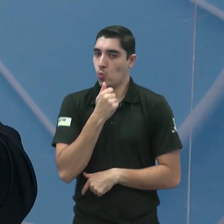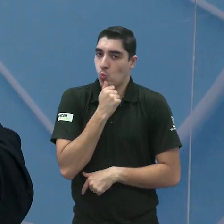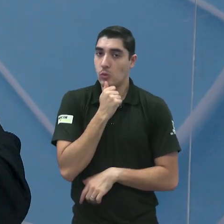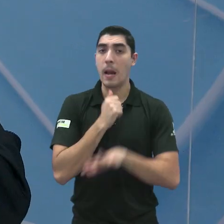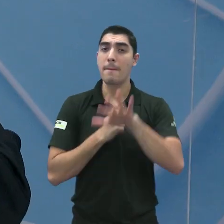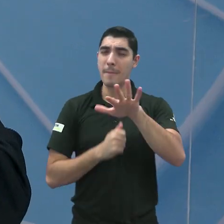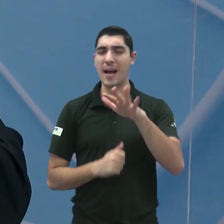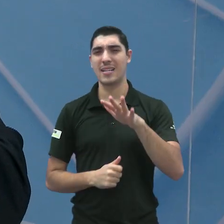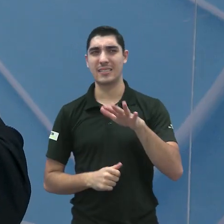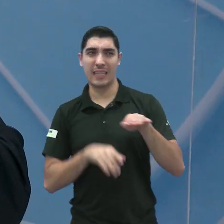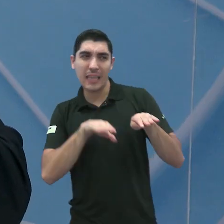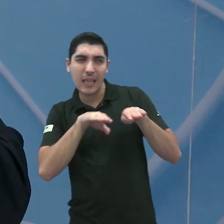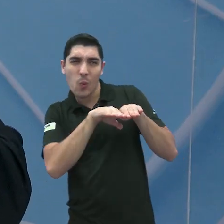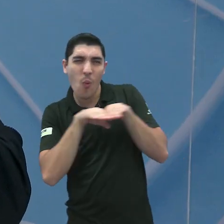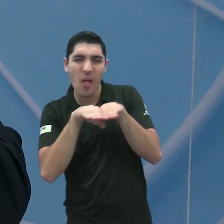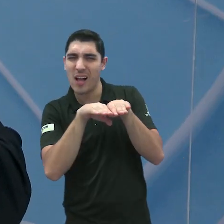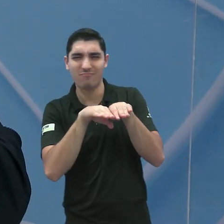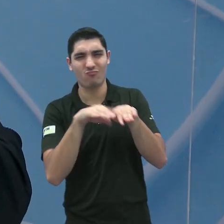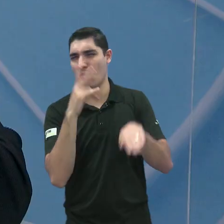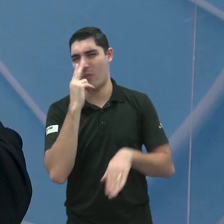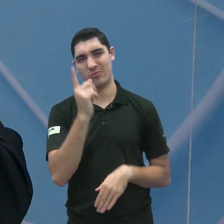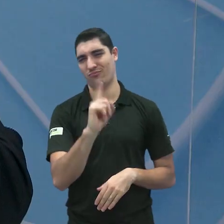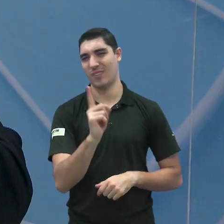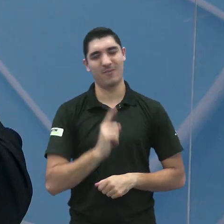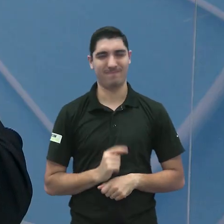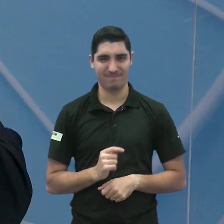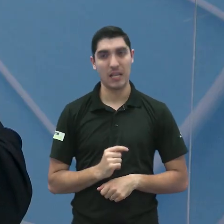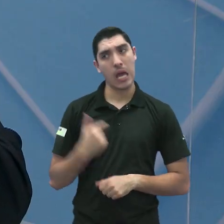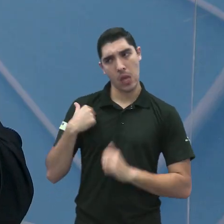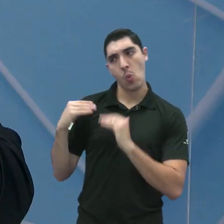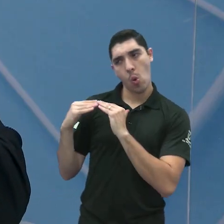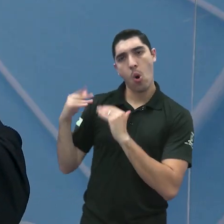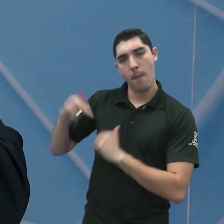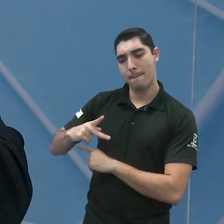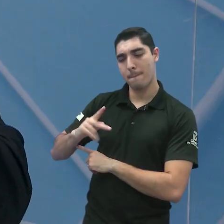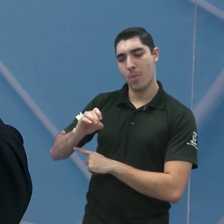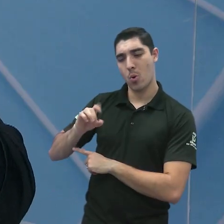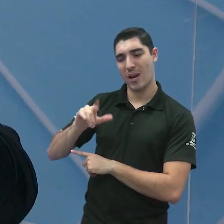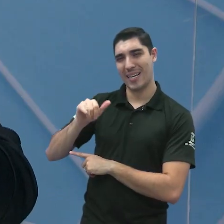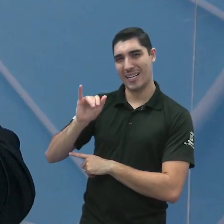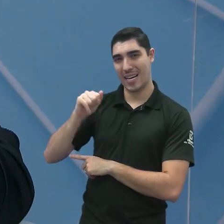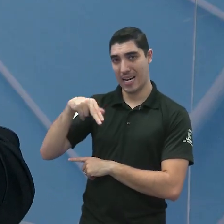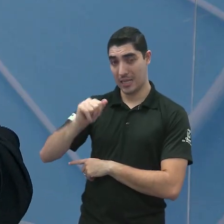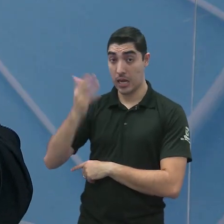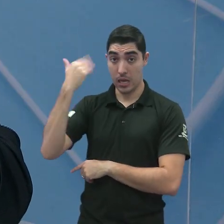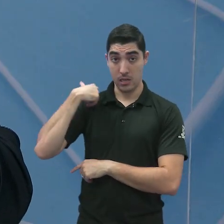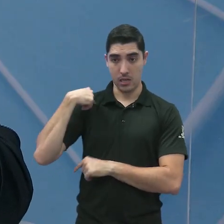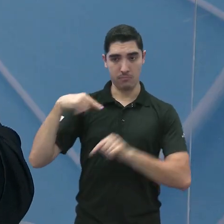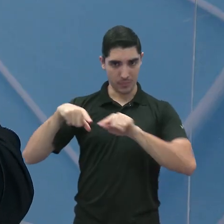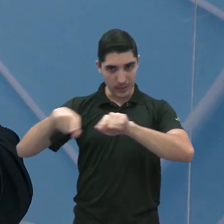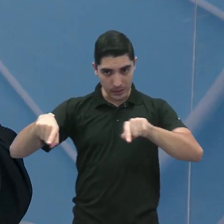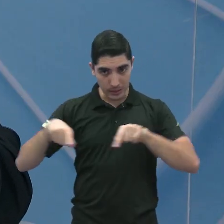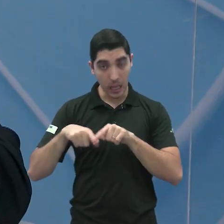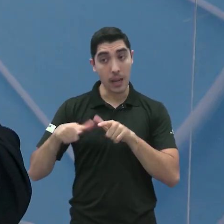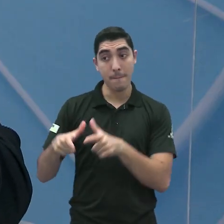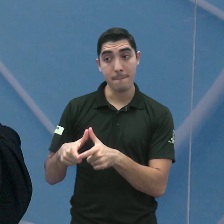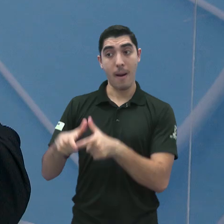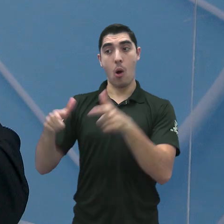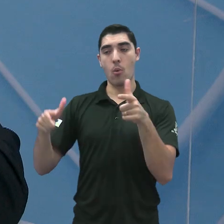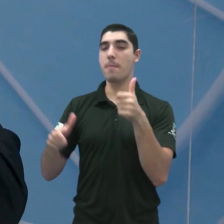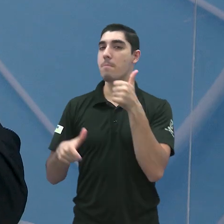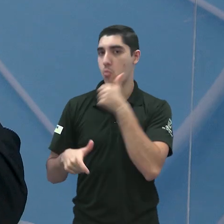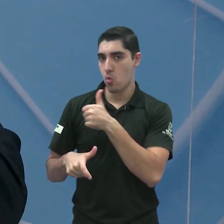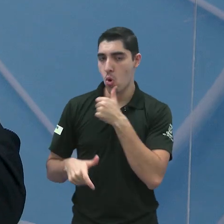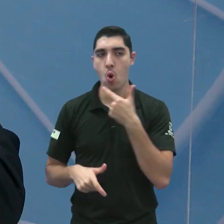eu acredito que não. Mas da mesma forma como a Poliana falou, a minha turma tinha muito mais mulheres do que homens, mas